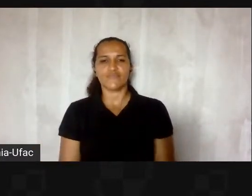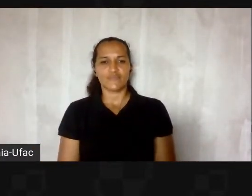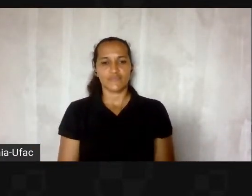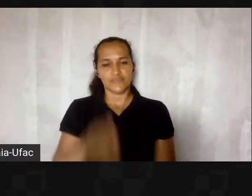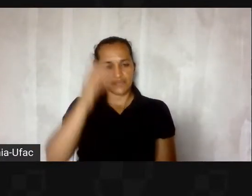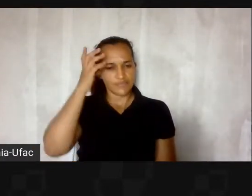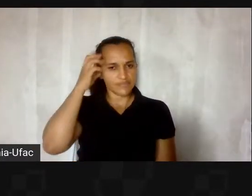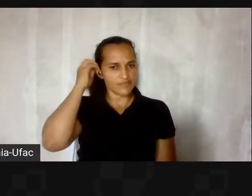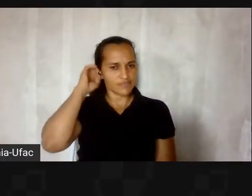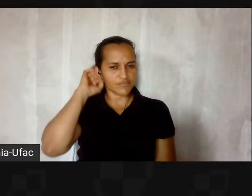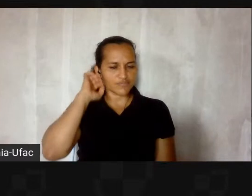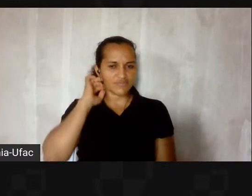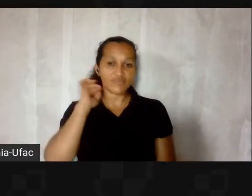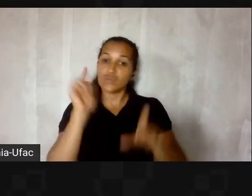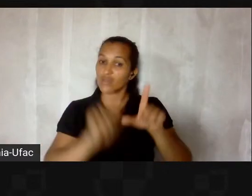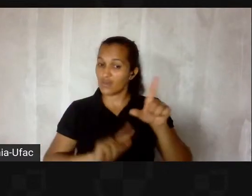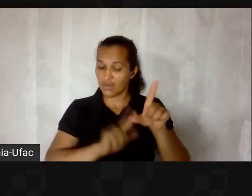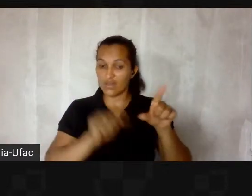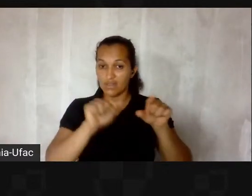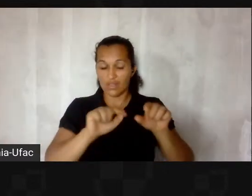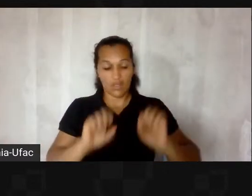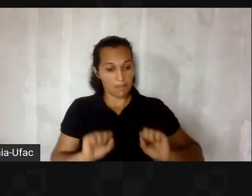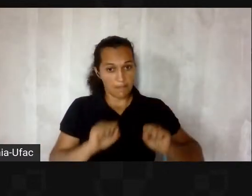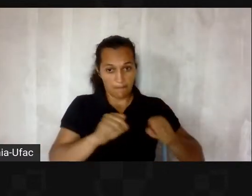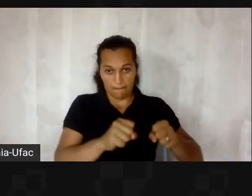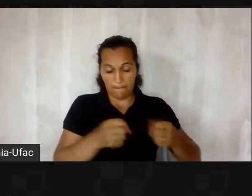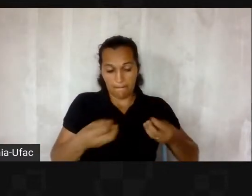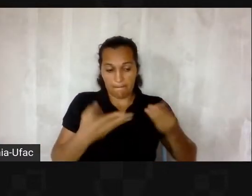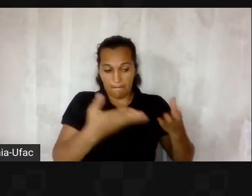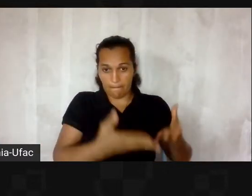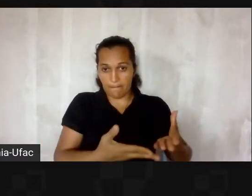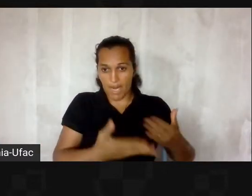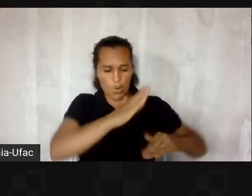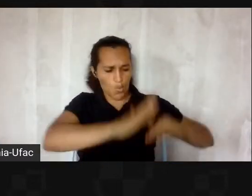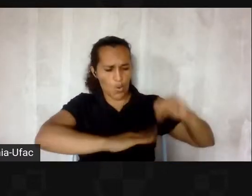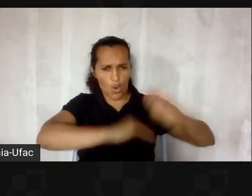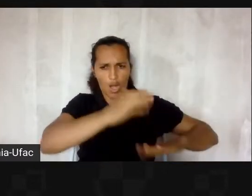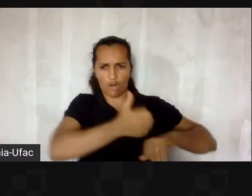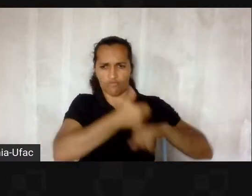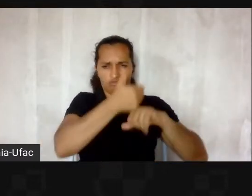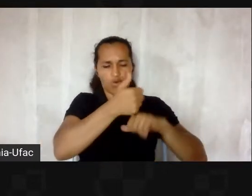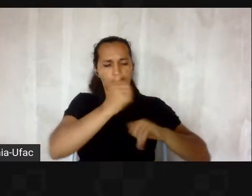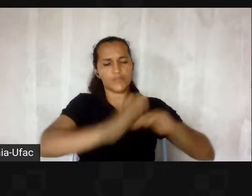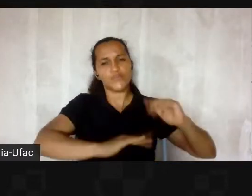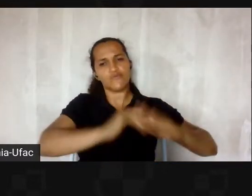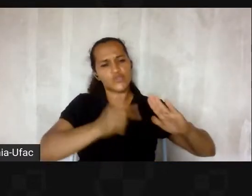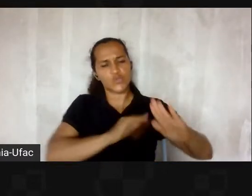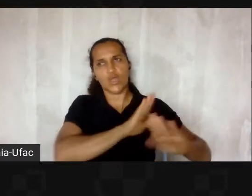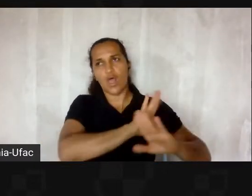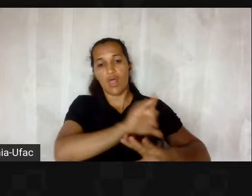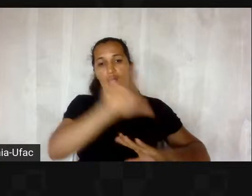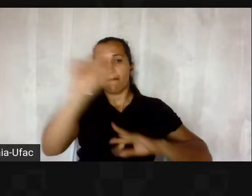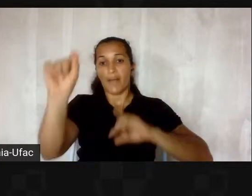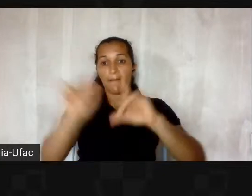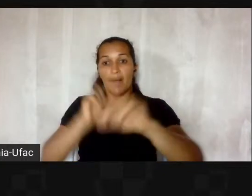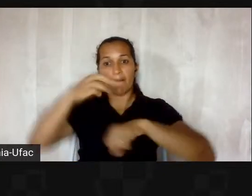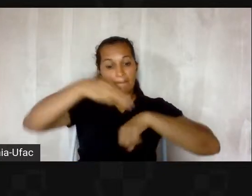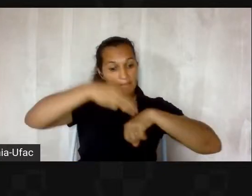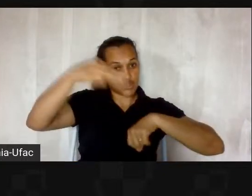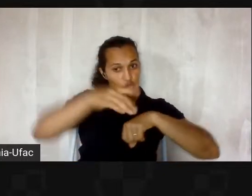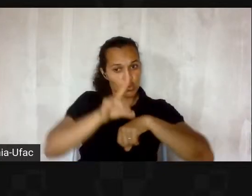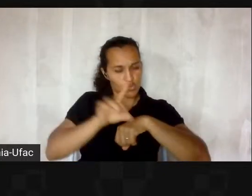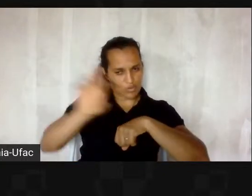Letras também empenhou-se em qualificar seus profissionais, permitindo a saída para mestrado e doutorado e